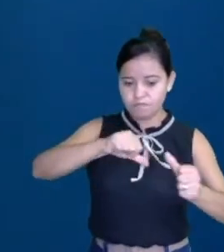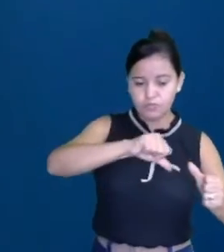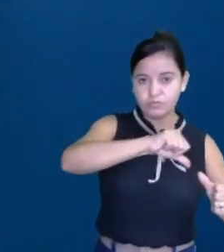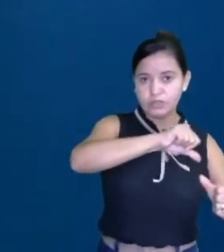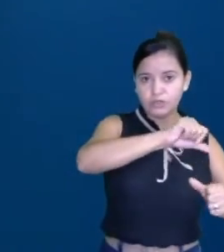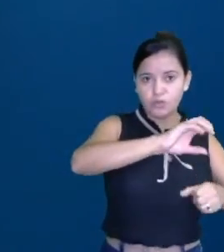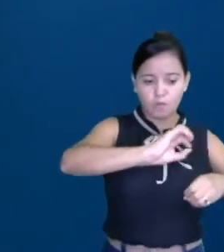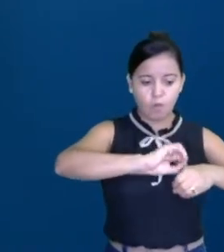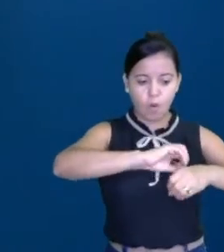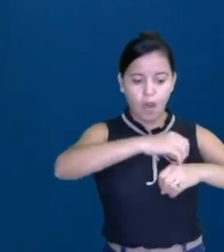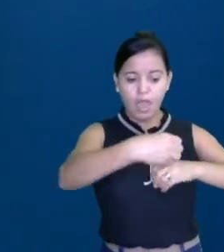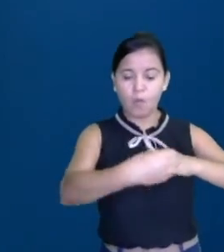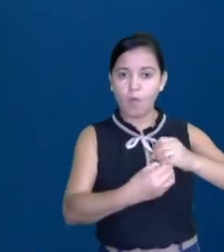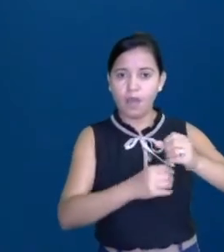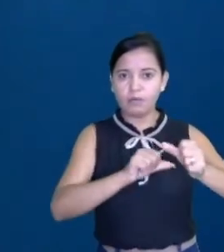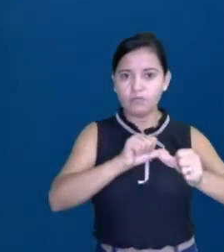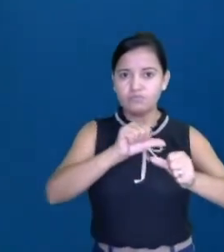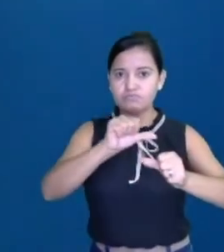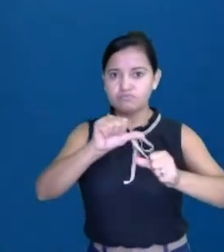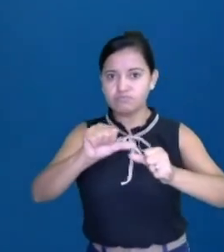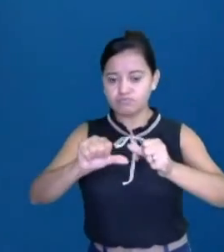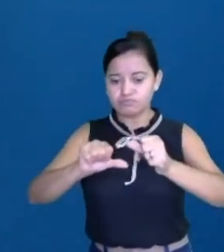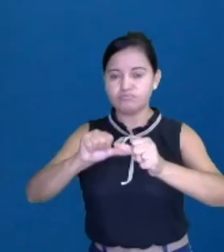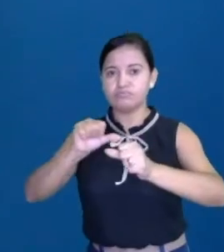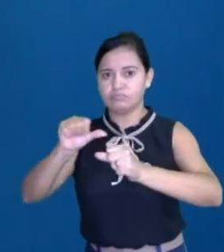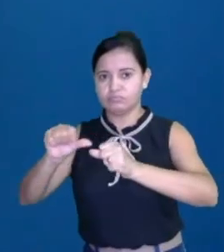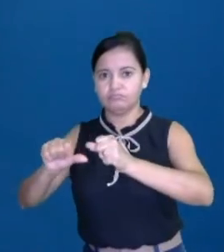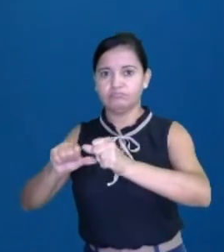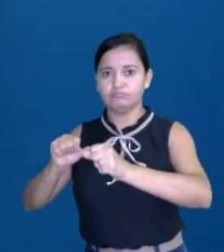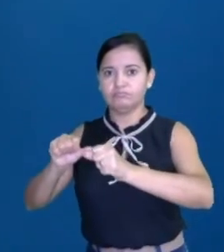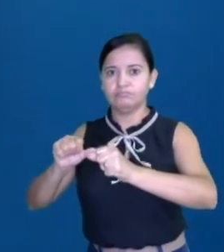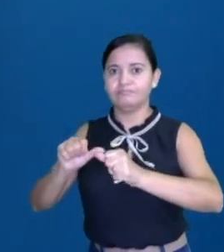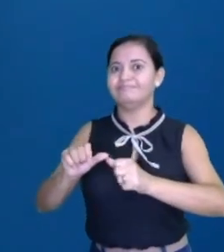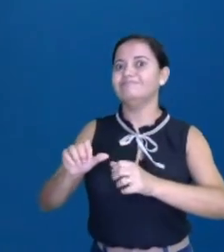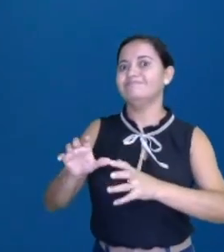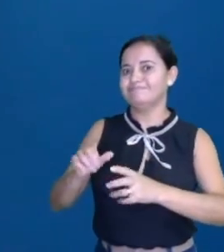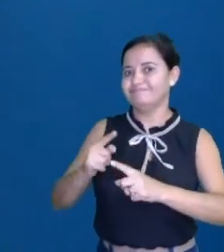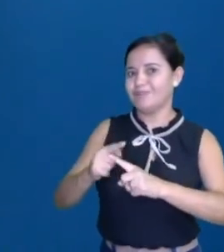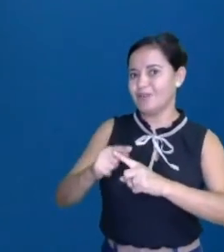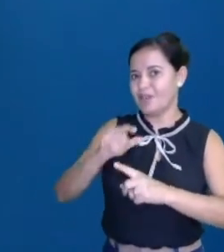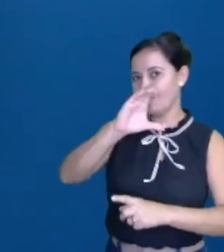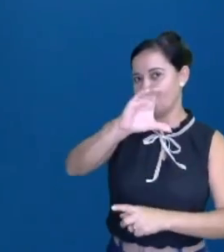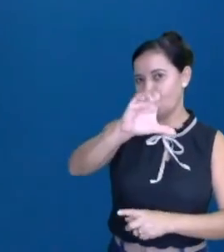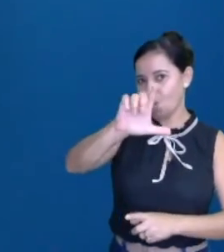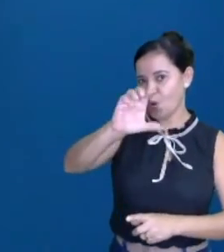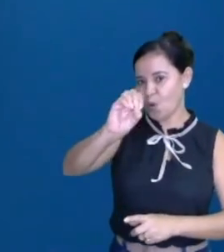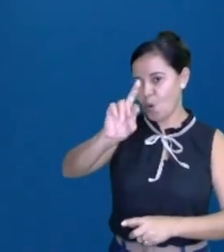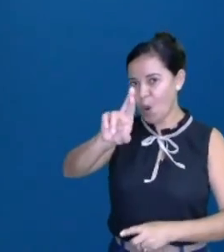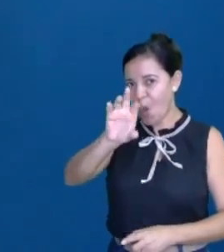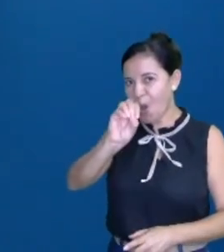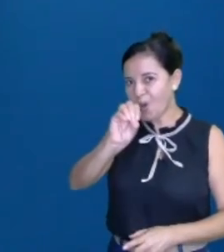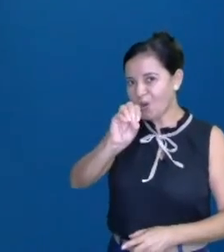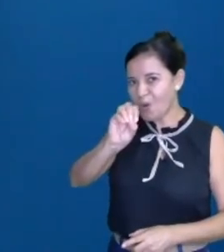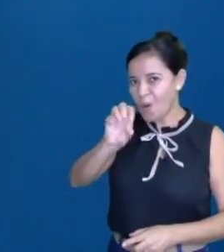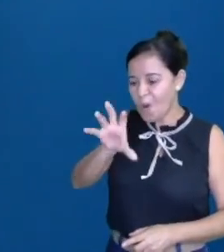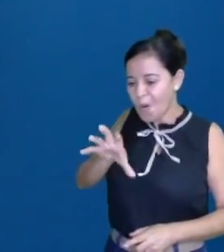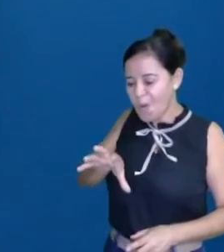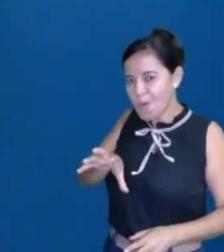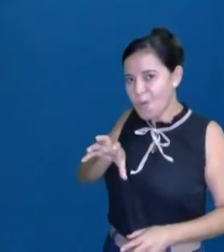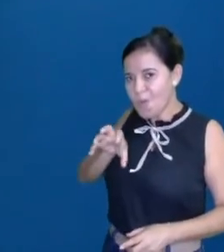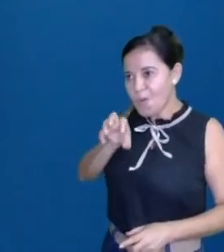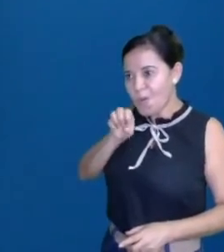Aqui deixou de ser justamente o ozônio. Por quê? Porque o cloro vai lá e como se fizesse isso mesmo, gente. A analogia é essa,